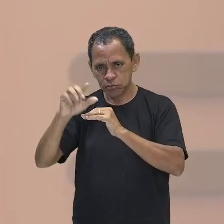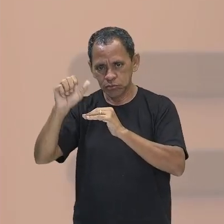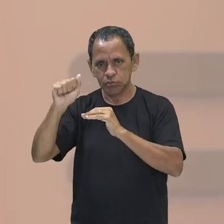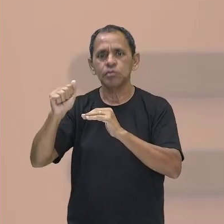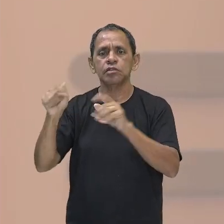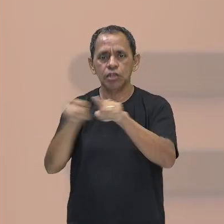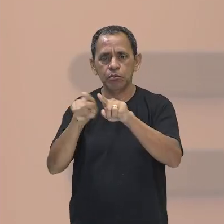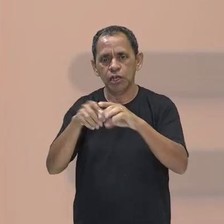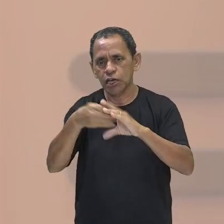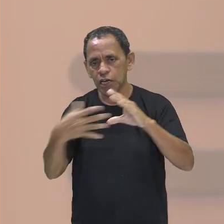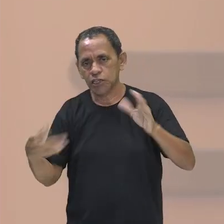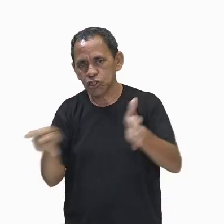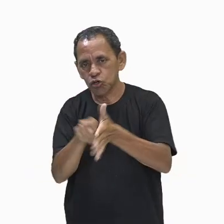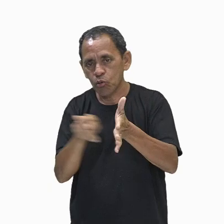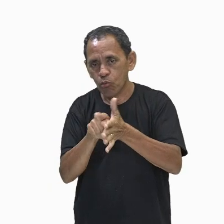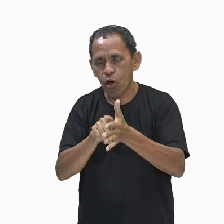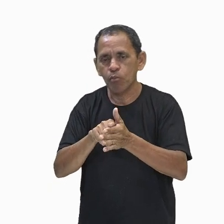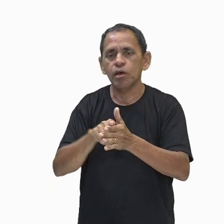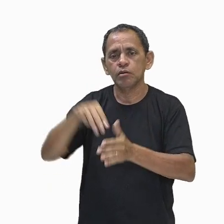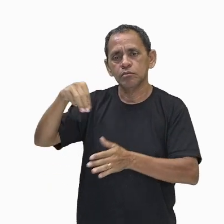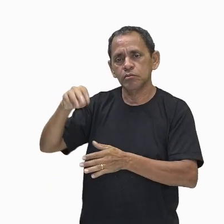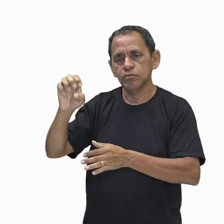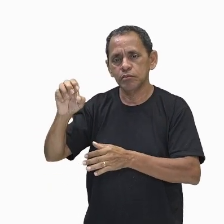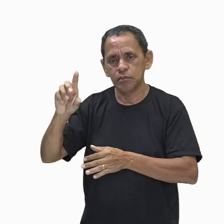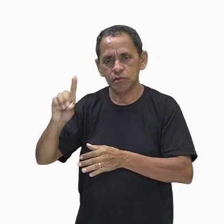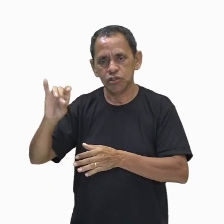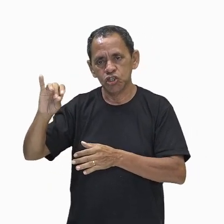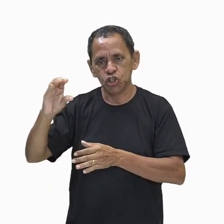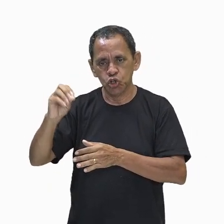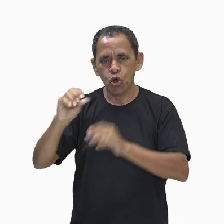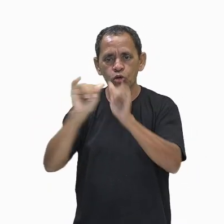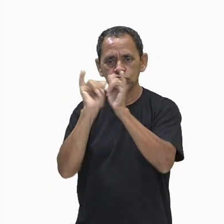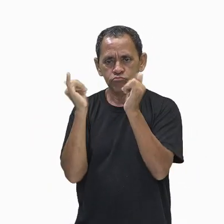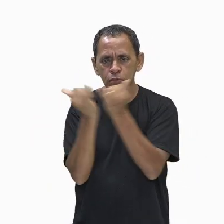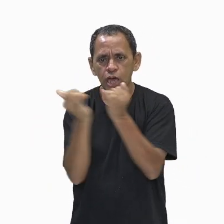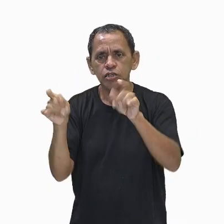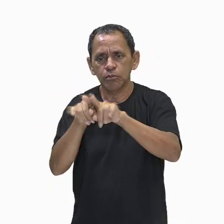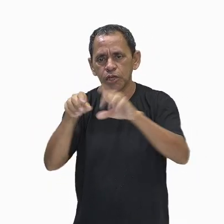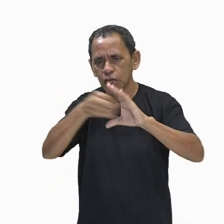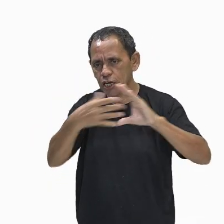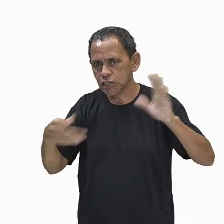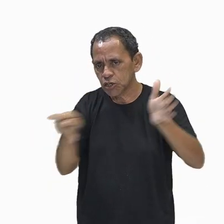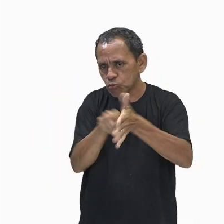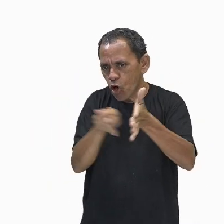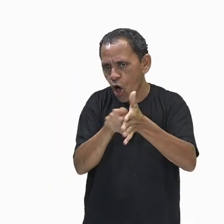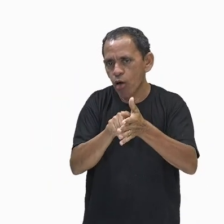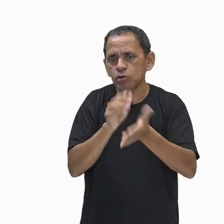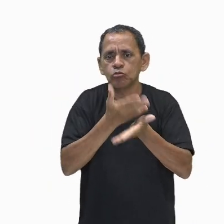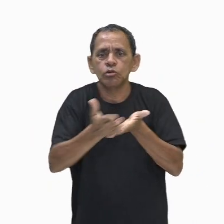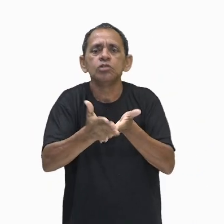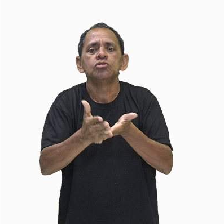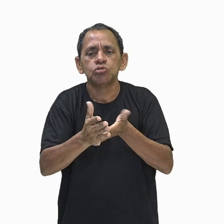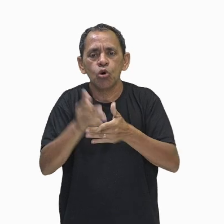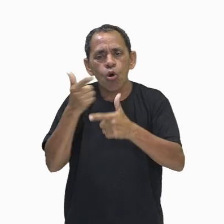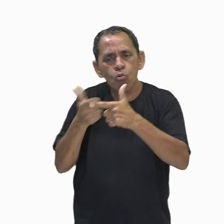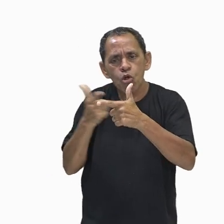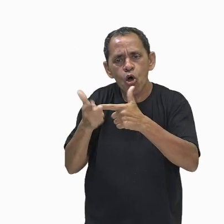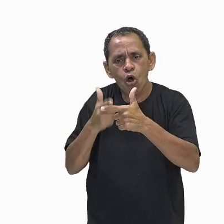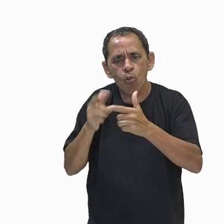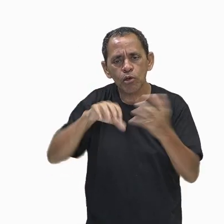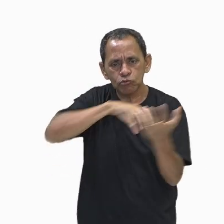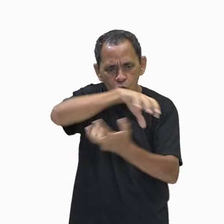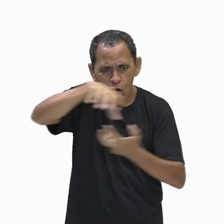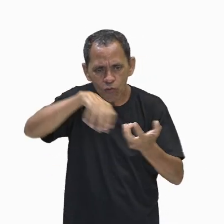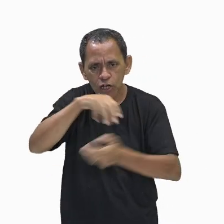que do Médio Império. Vamos ver então quais são essas características. Teve início após a crise causada pela revolta